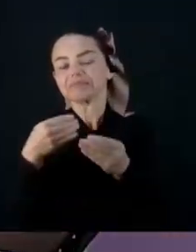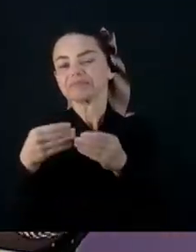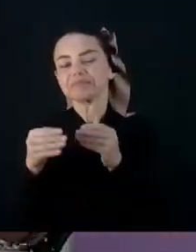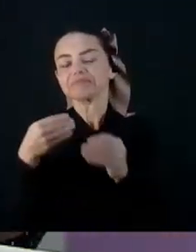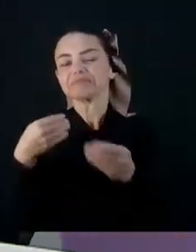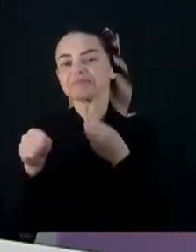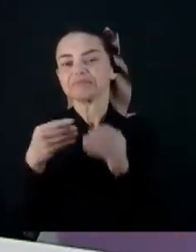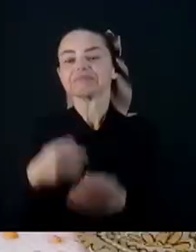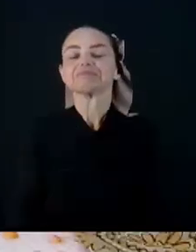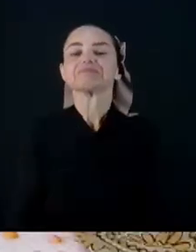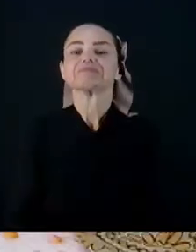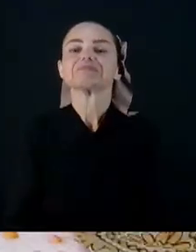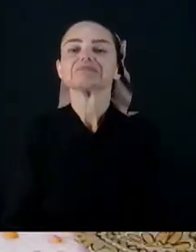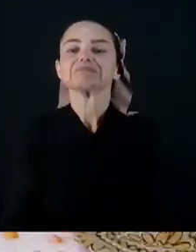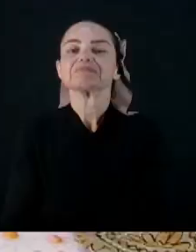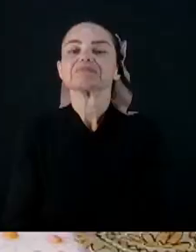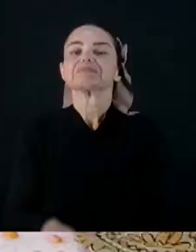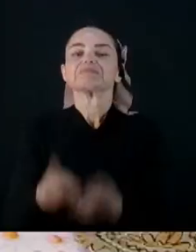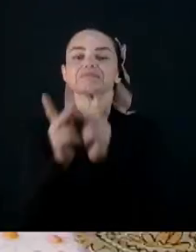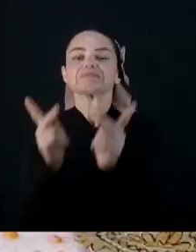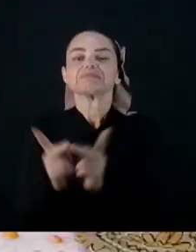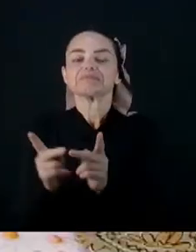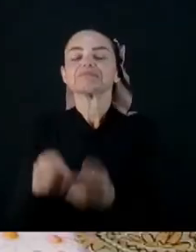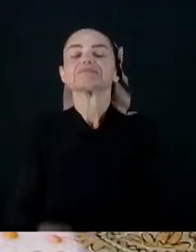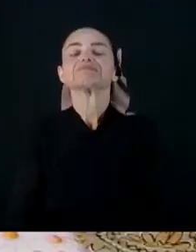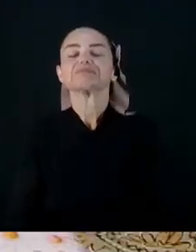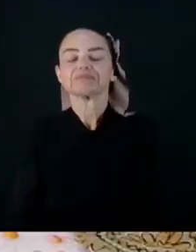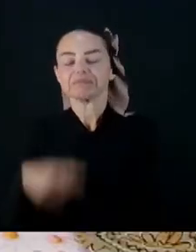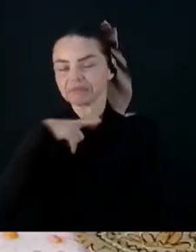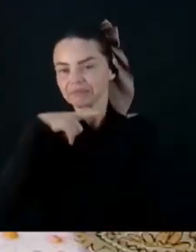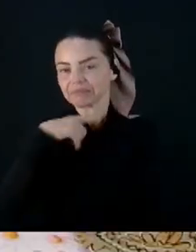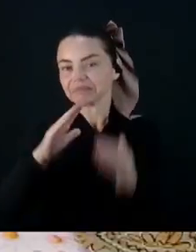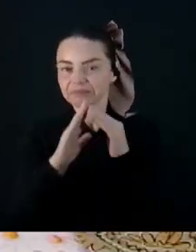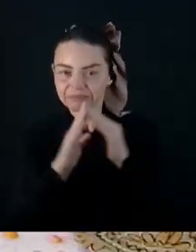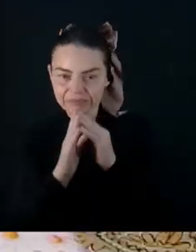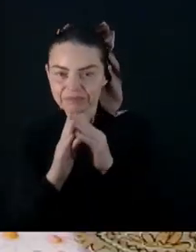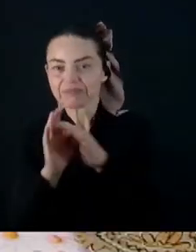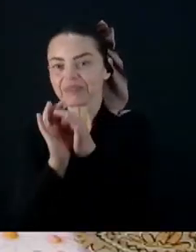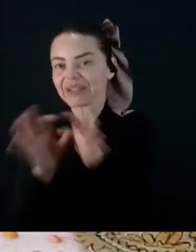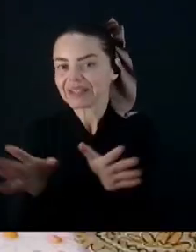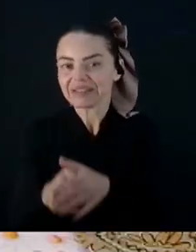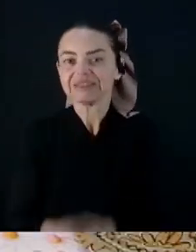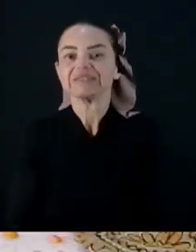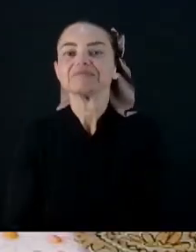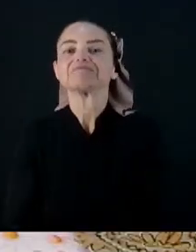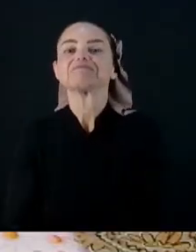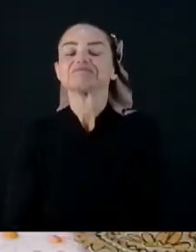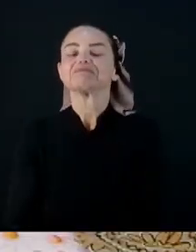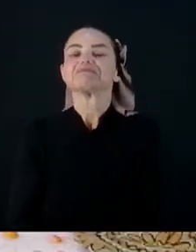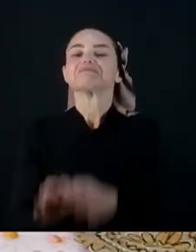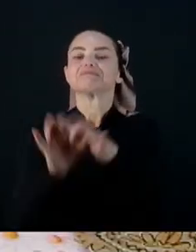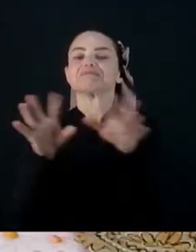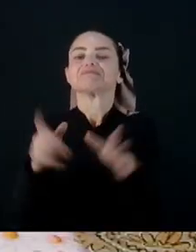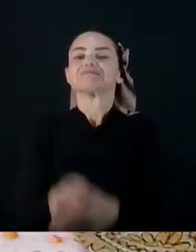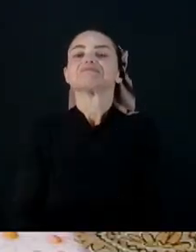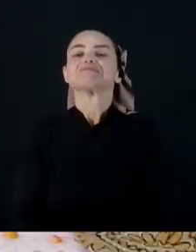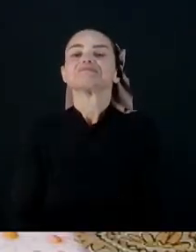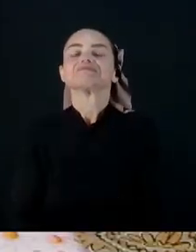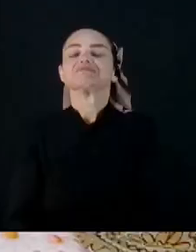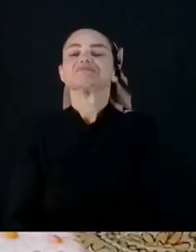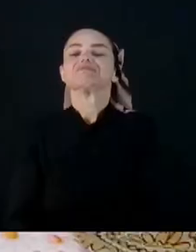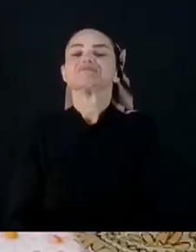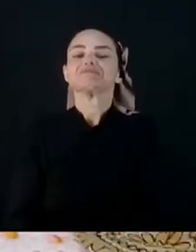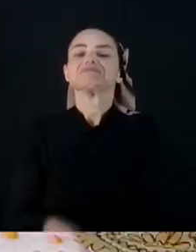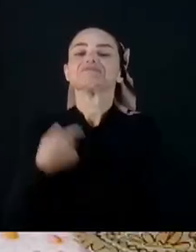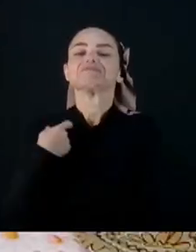ser um pires, alguma coisa que vocês Sim. tenham em casa. A gente vai disponibilizar também esse molde, né, para o pessoal conseguir Isso.